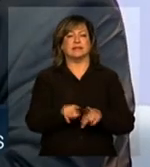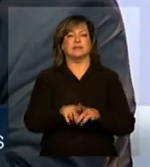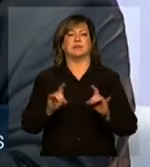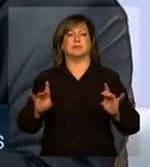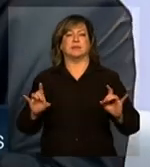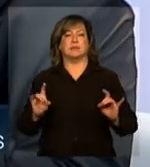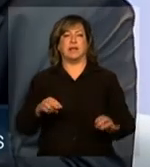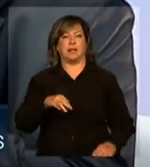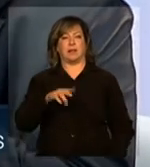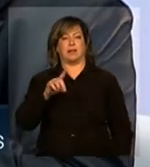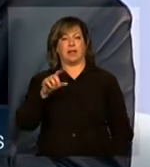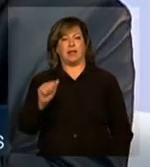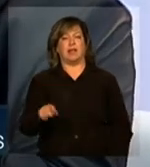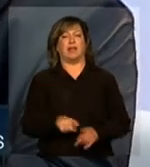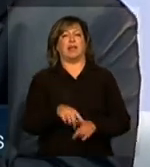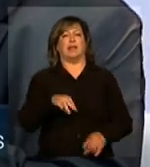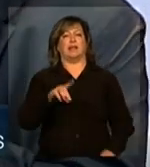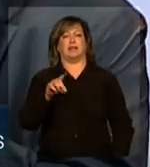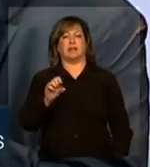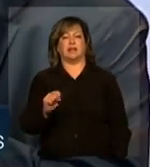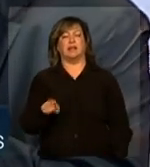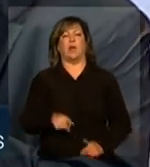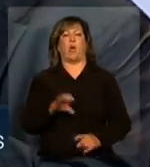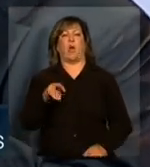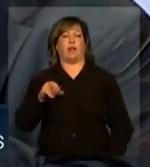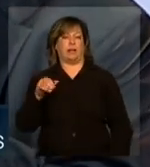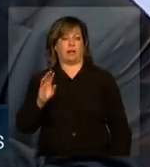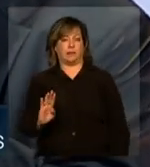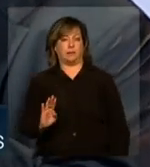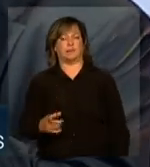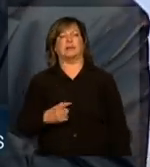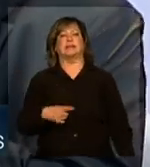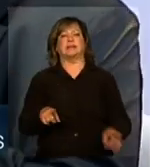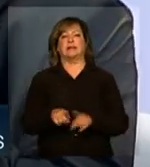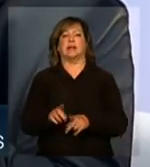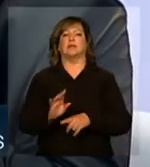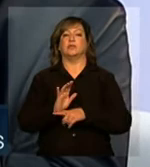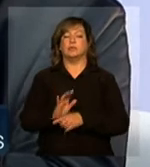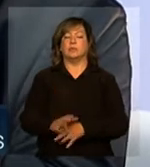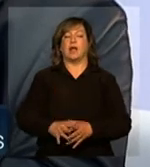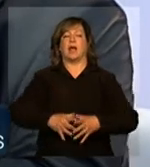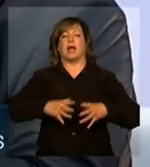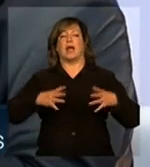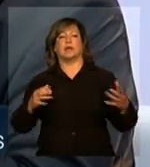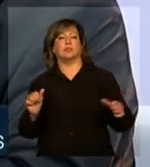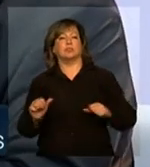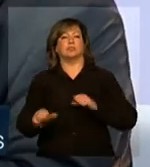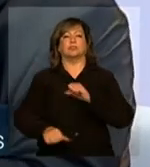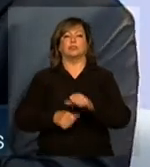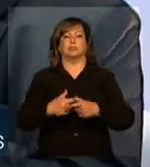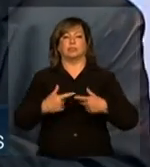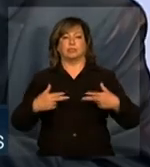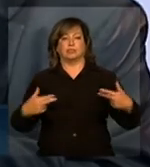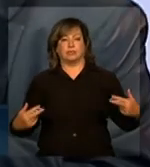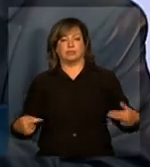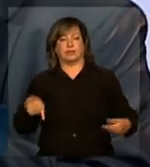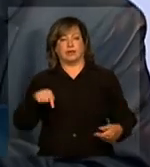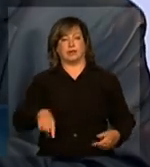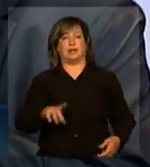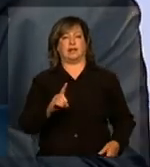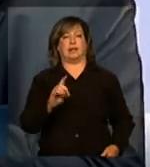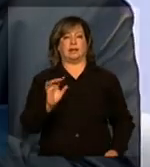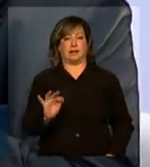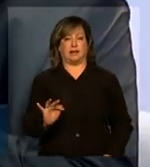do MDA, do MDS e da Conab. Tem permitido uma grande transformação no campo aqui no Distrito